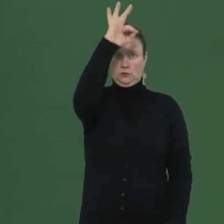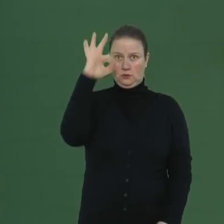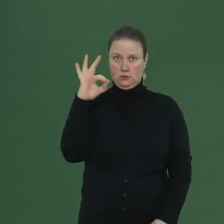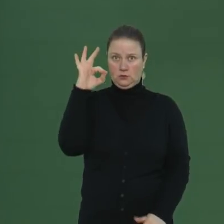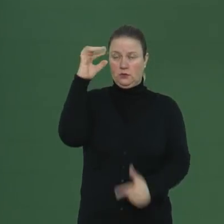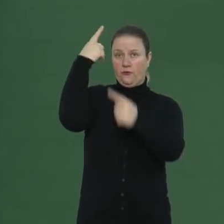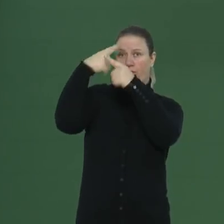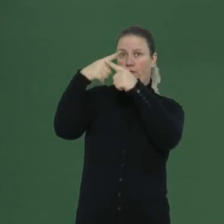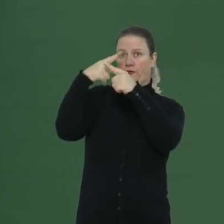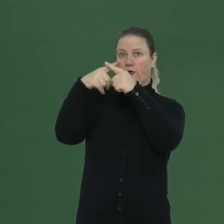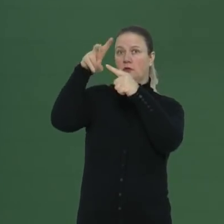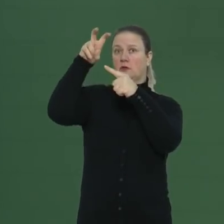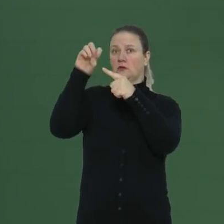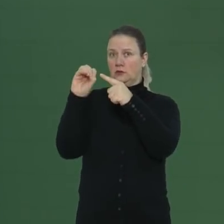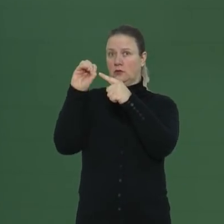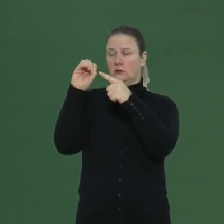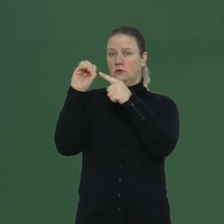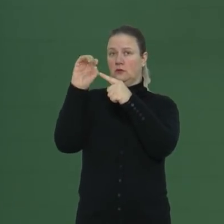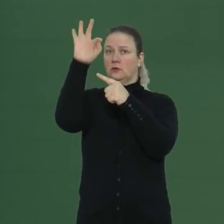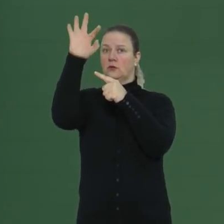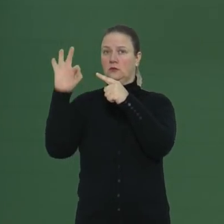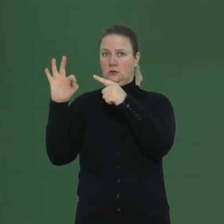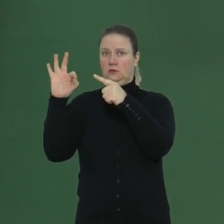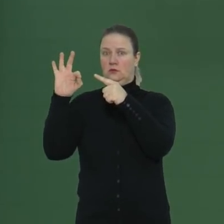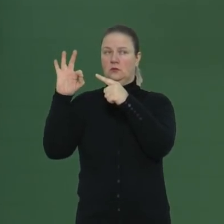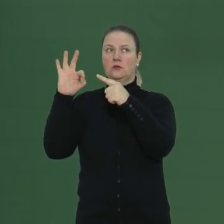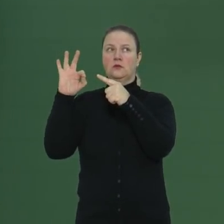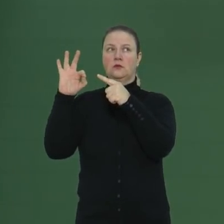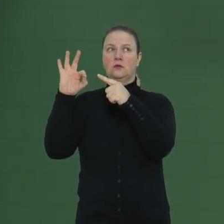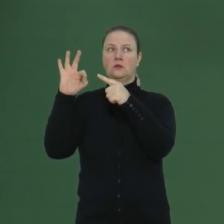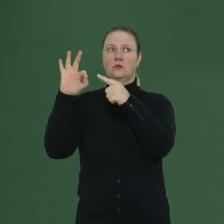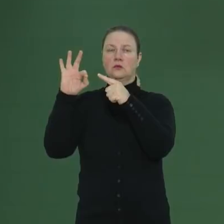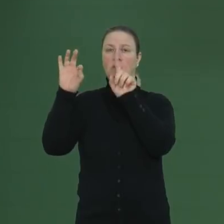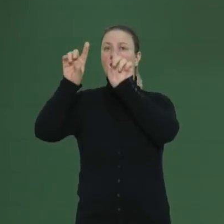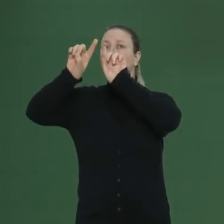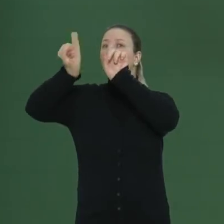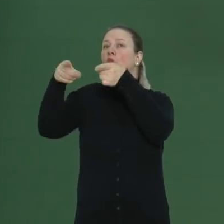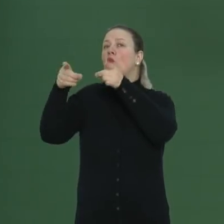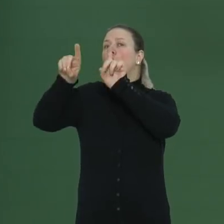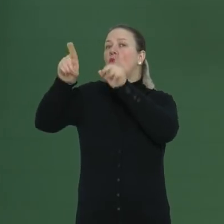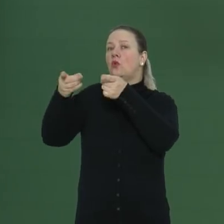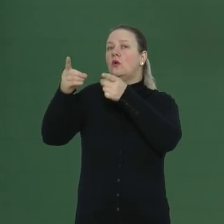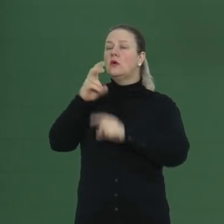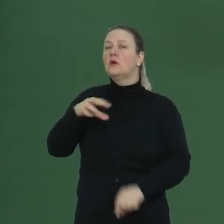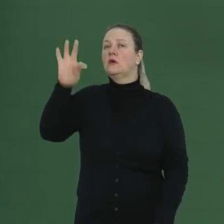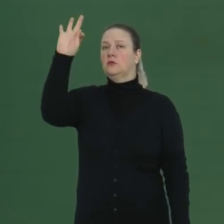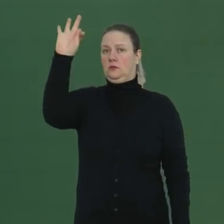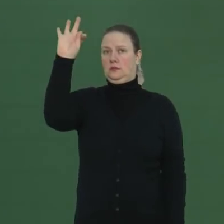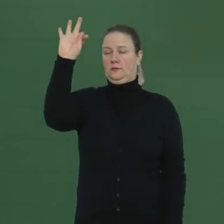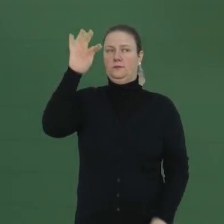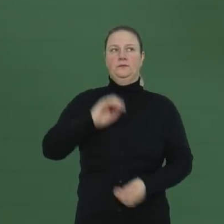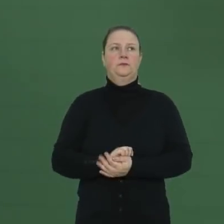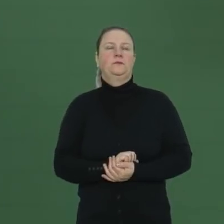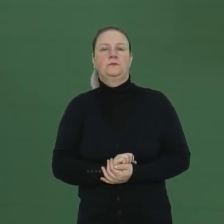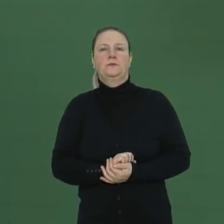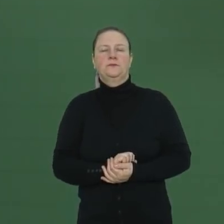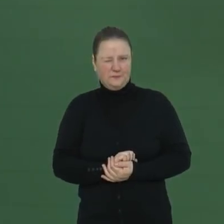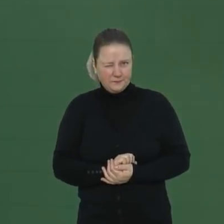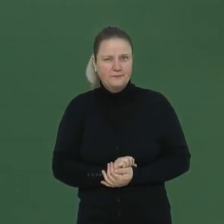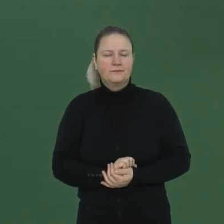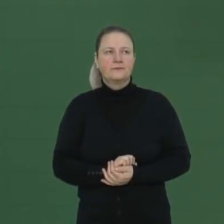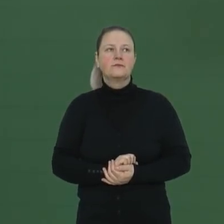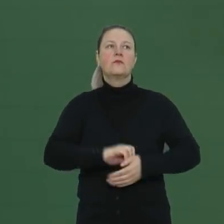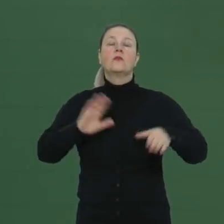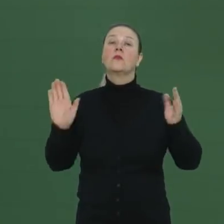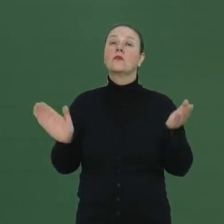os 50%, que isso aqui é elevado a quem? Ao t, né? Aqui, vou arrumar esse zerinho aqui para vocês. Tudo bem?